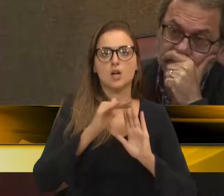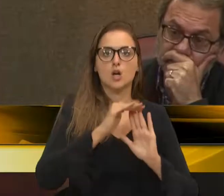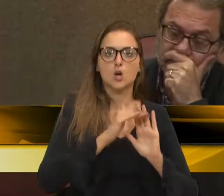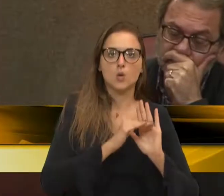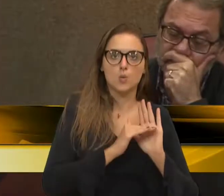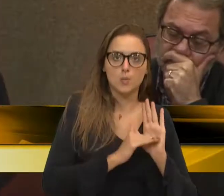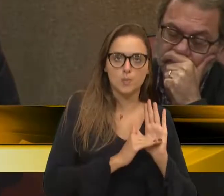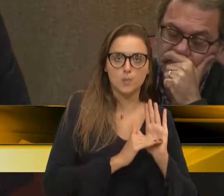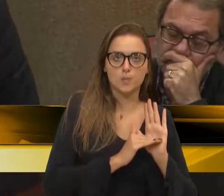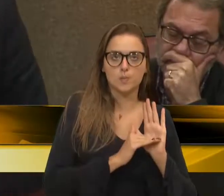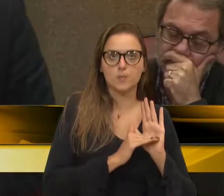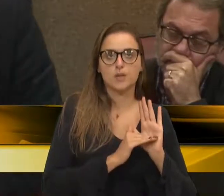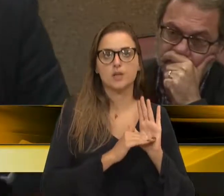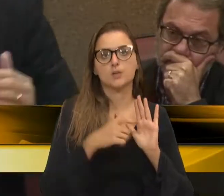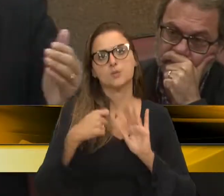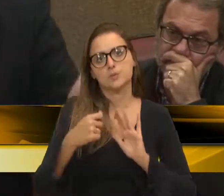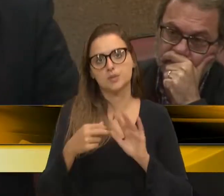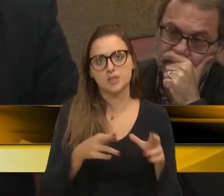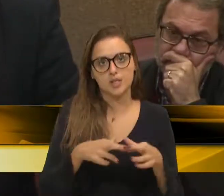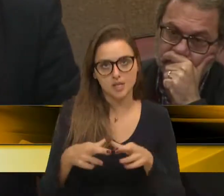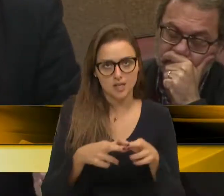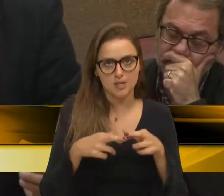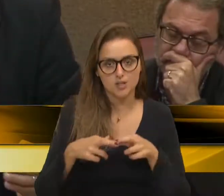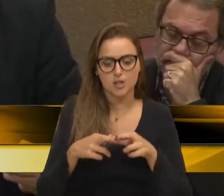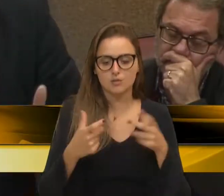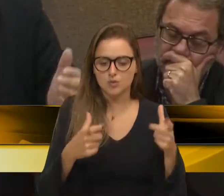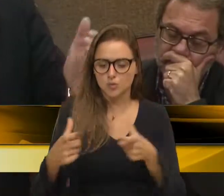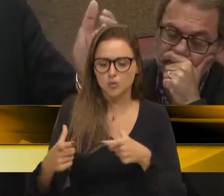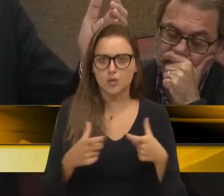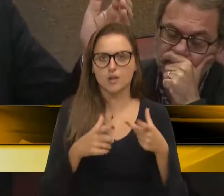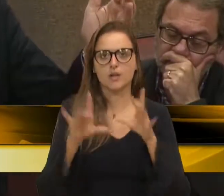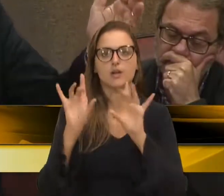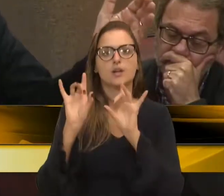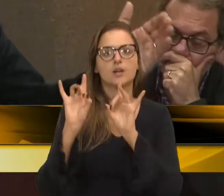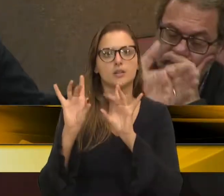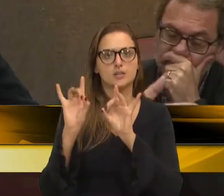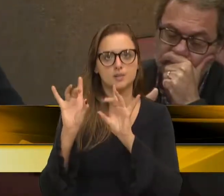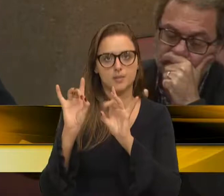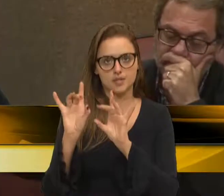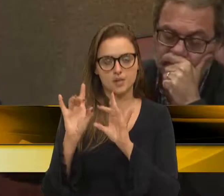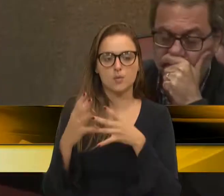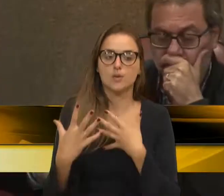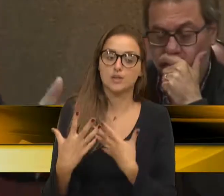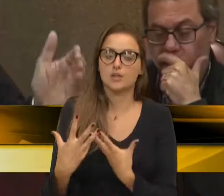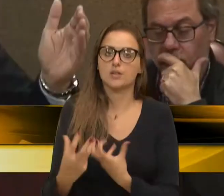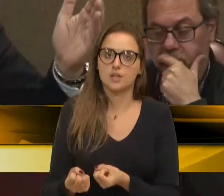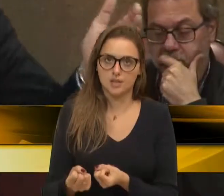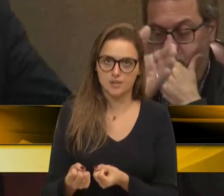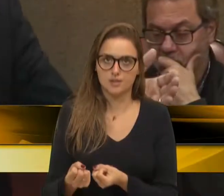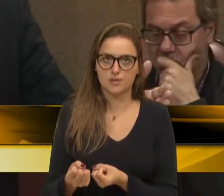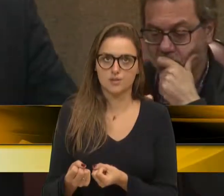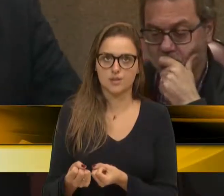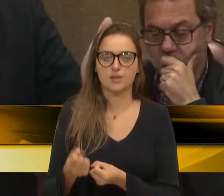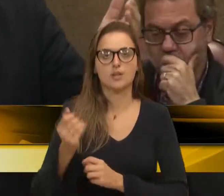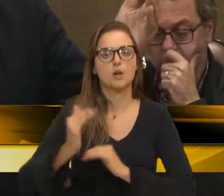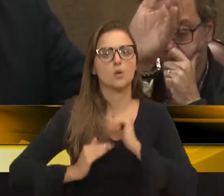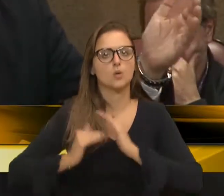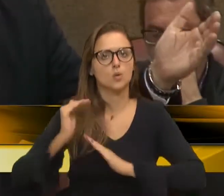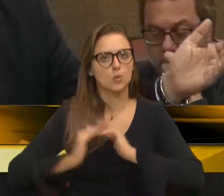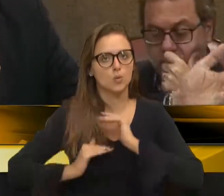dispõe sim de zoneamentos de áreas específicas onde permite se